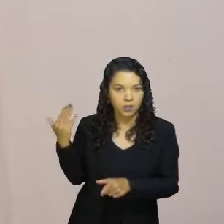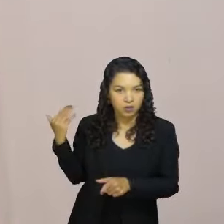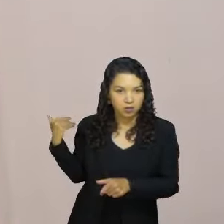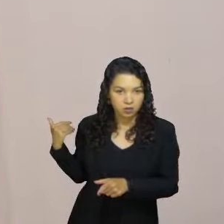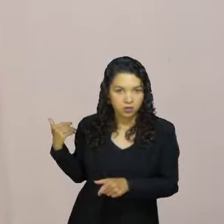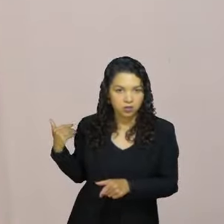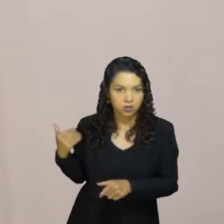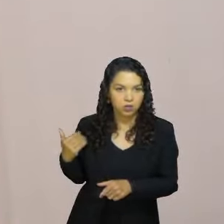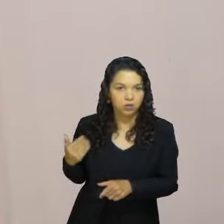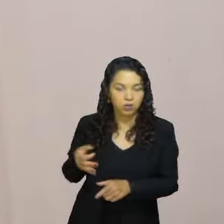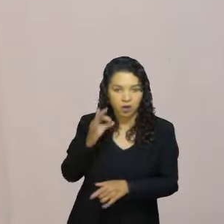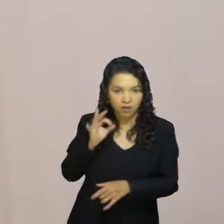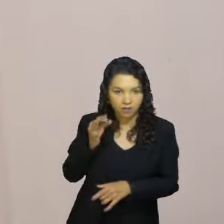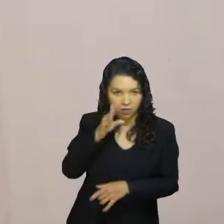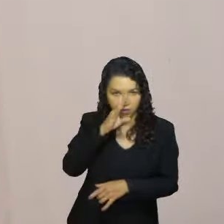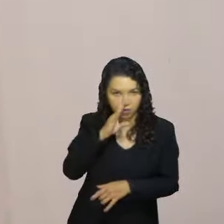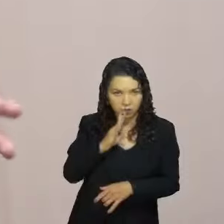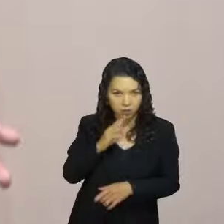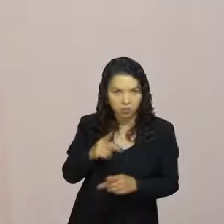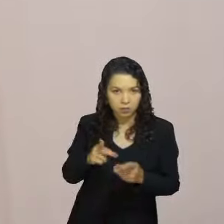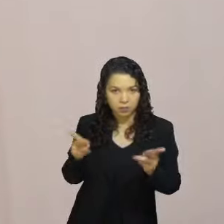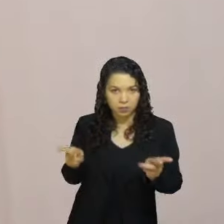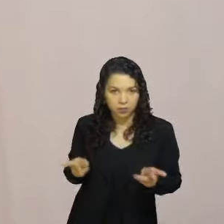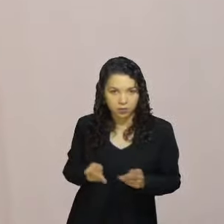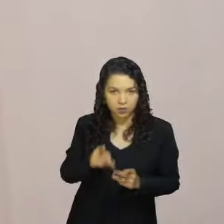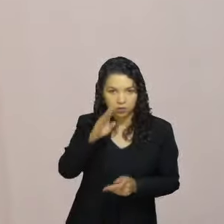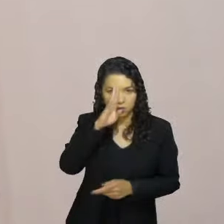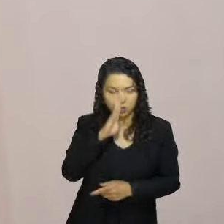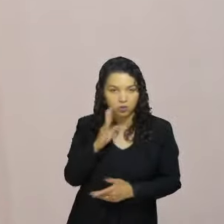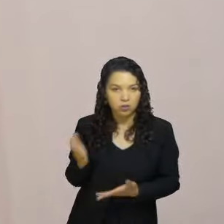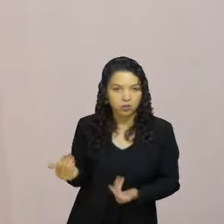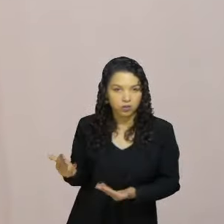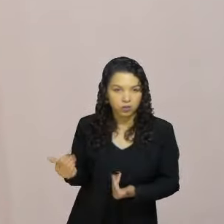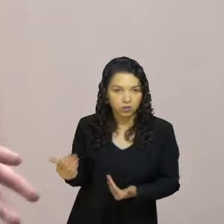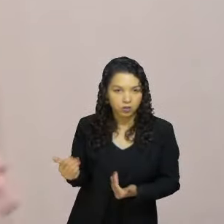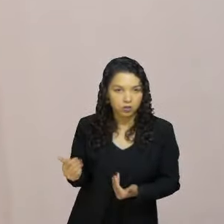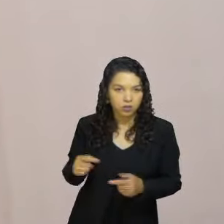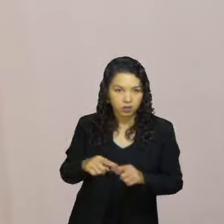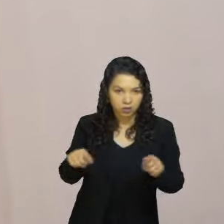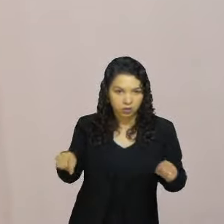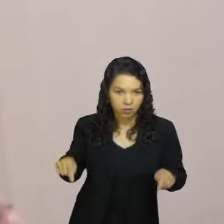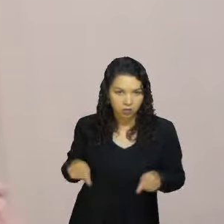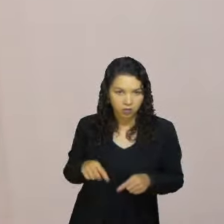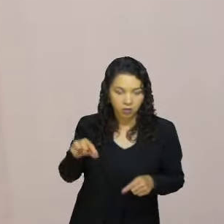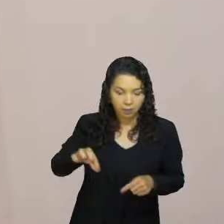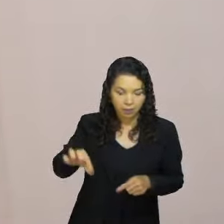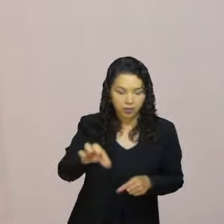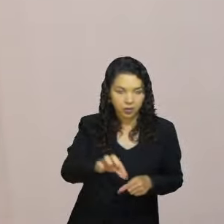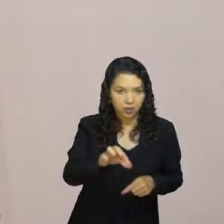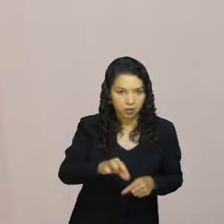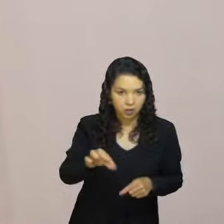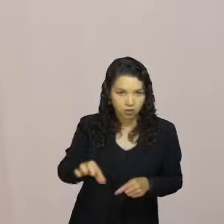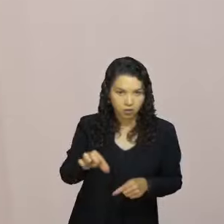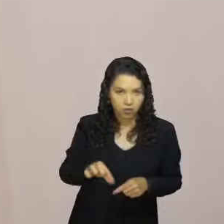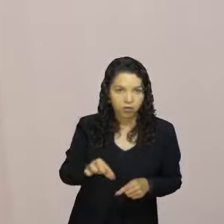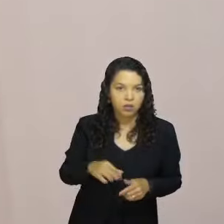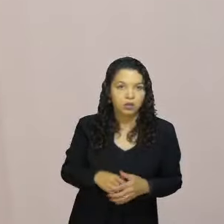Café Colonial era de graça e o rodízio de pizza também, eu era mais novo, eu tinha uma cartela de bingo lá para aproveitar o rodízio de pizza e o Café